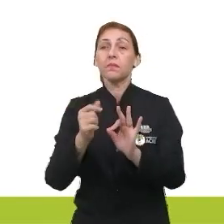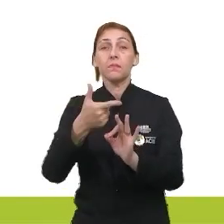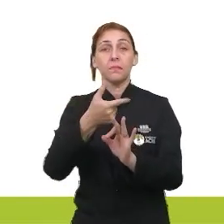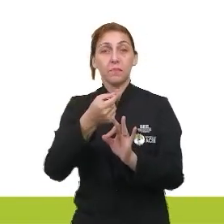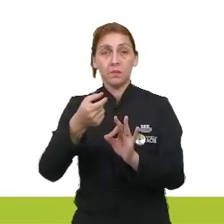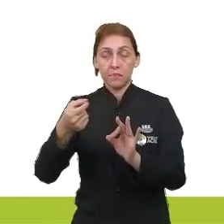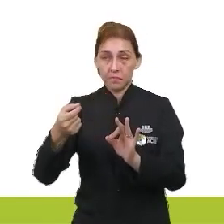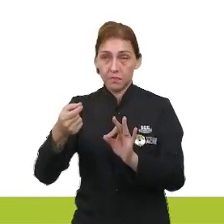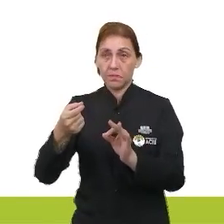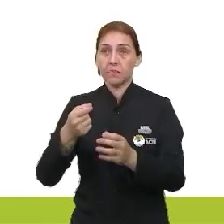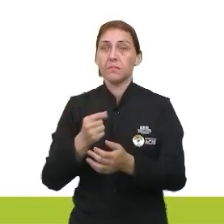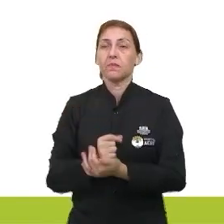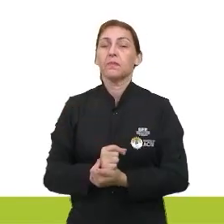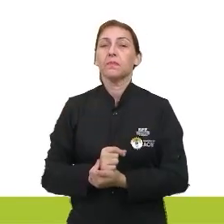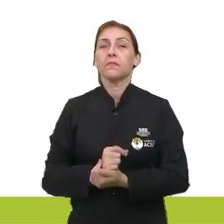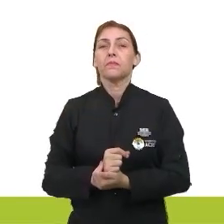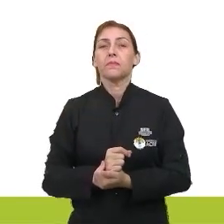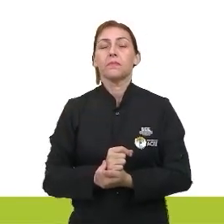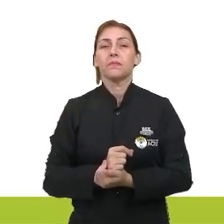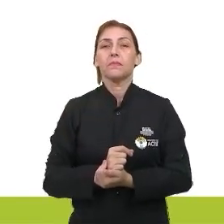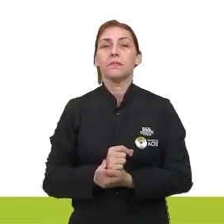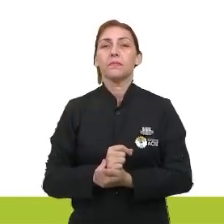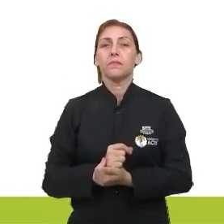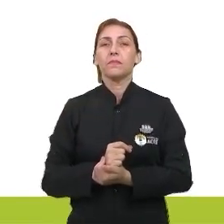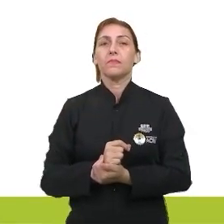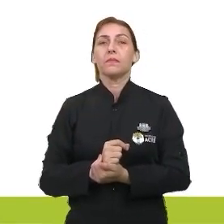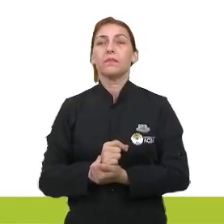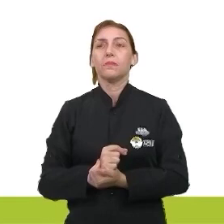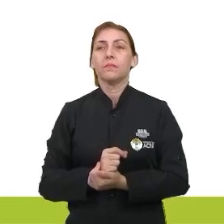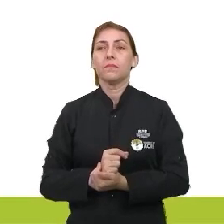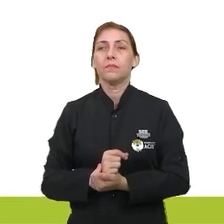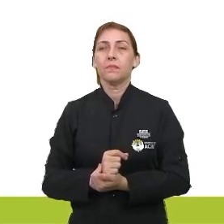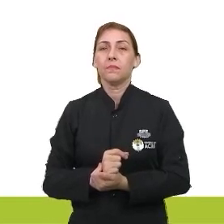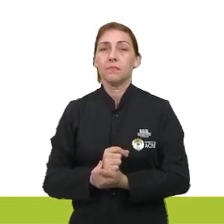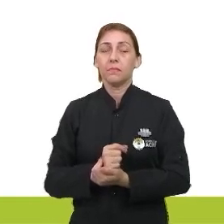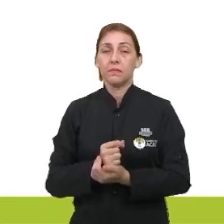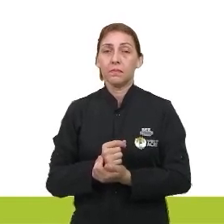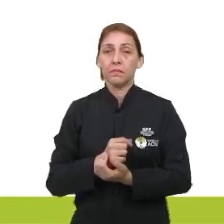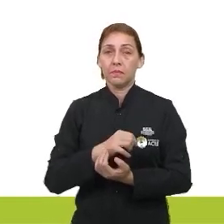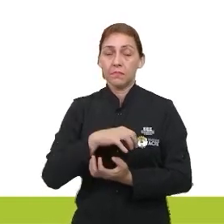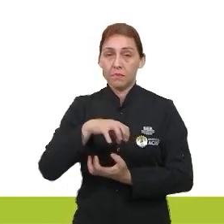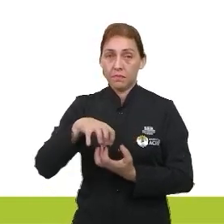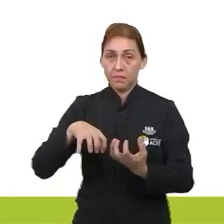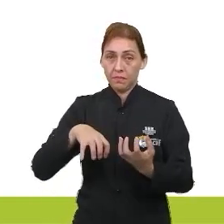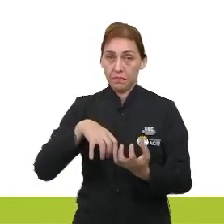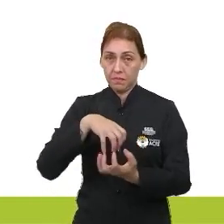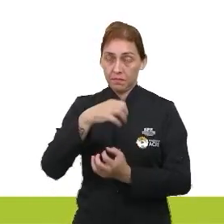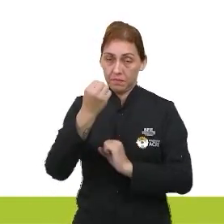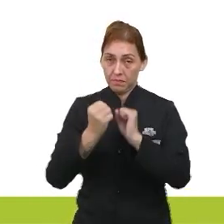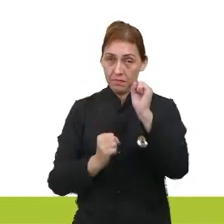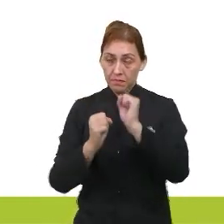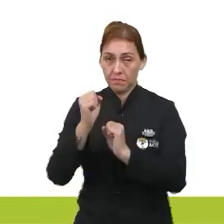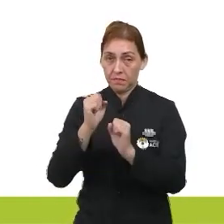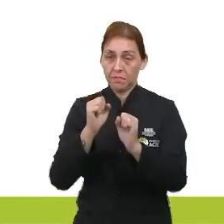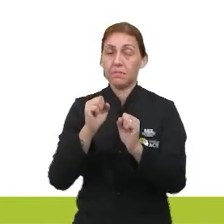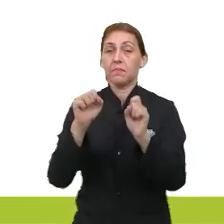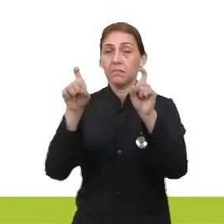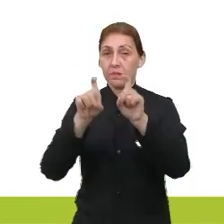volta ali dos anos, chegando ali aos anos 2000, nós vamos ter o quê? A indústria dos computadores, a